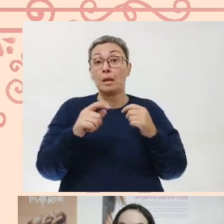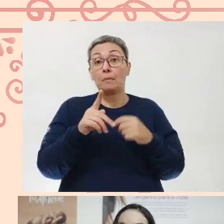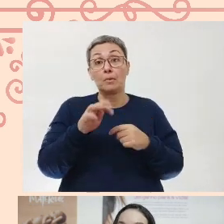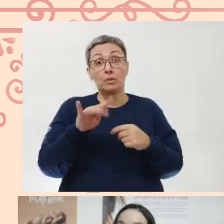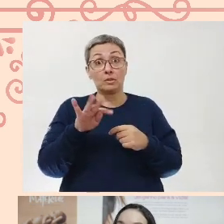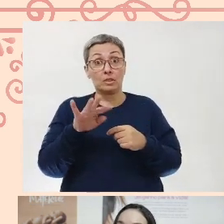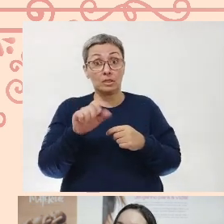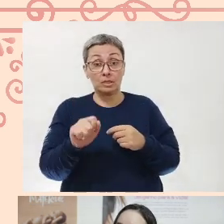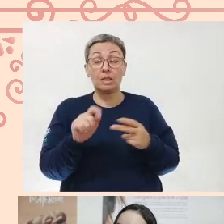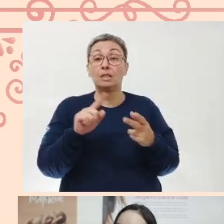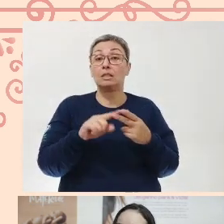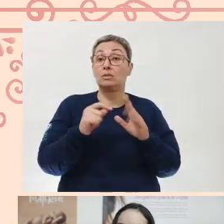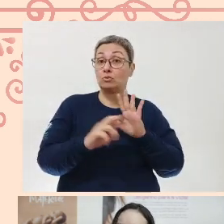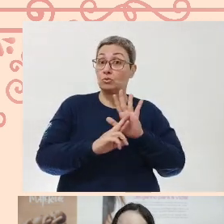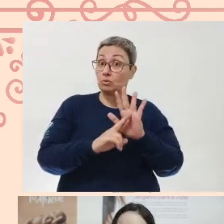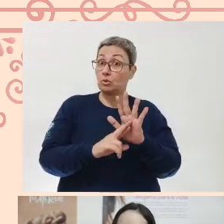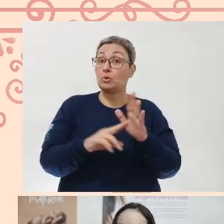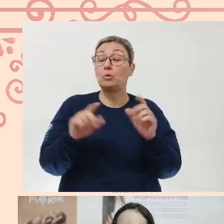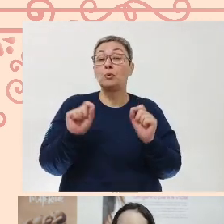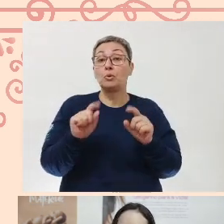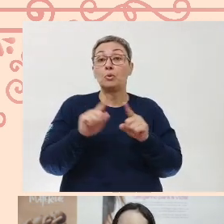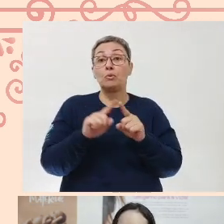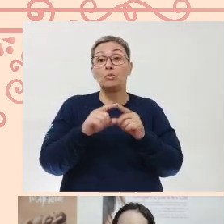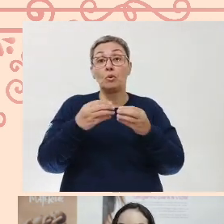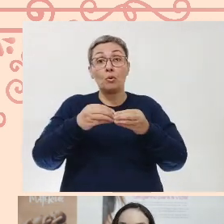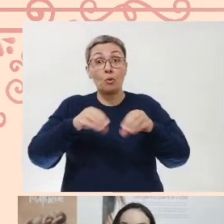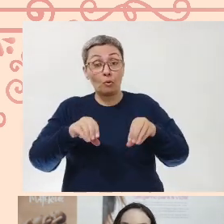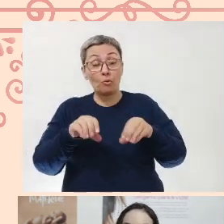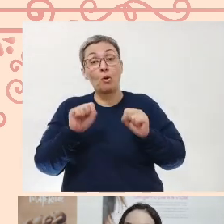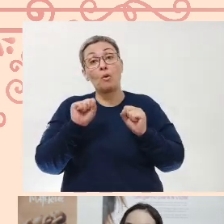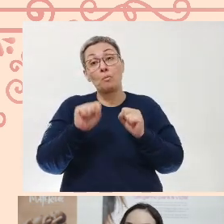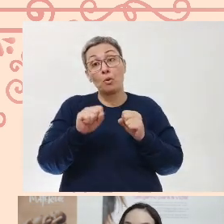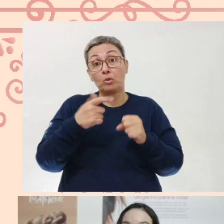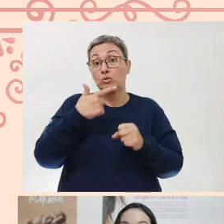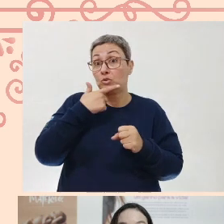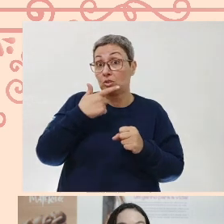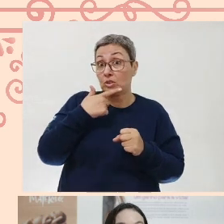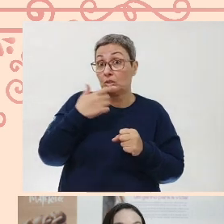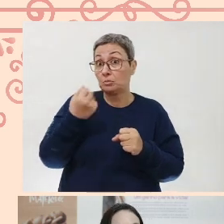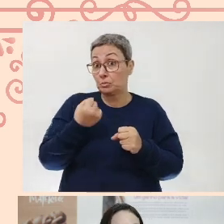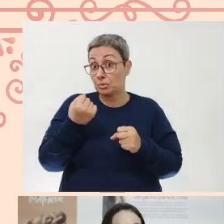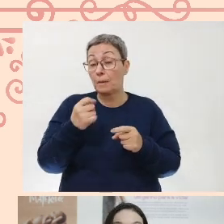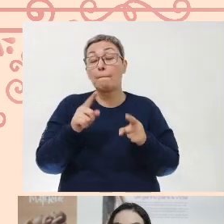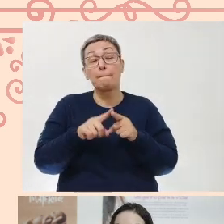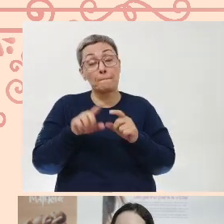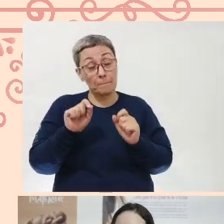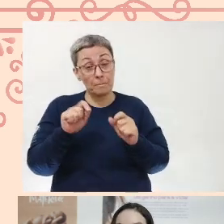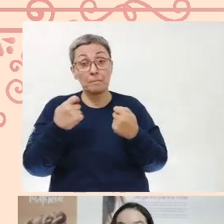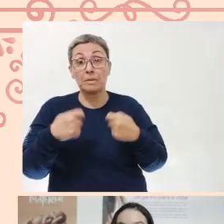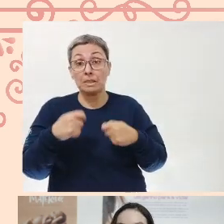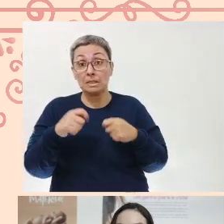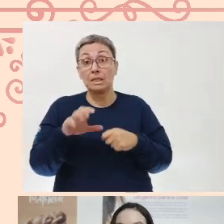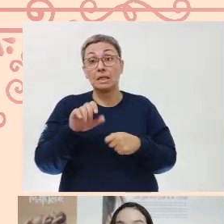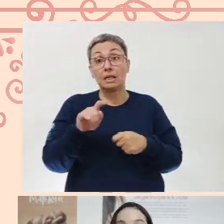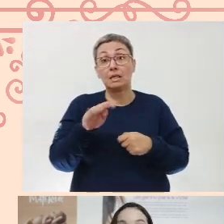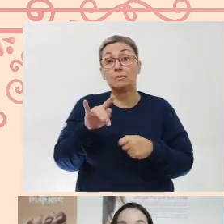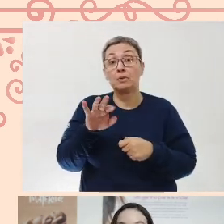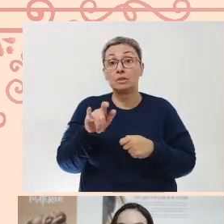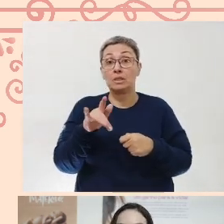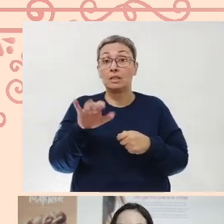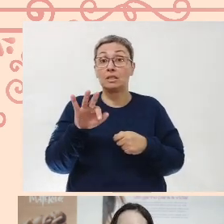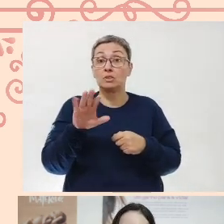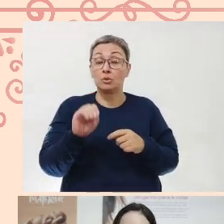gente precisa de proteína, que nessa figura está representada pelos ovos, poderia ser um queijo branco. E a gente precisa